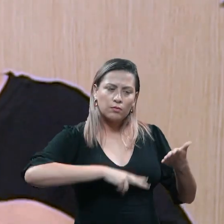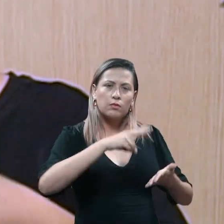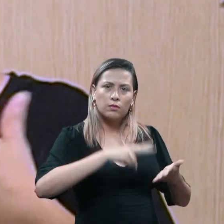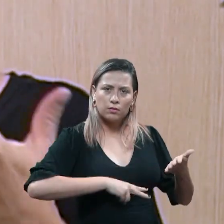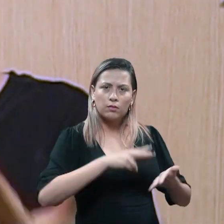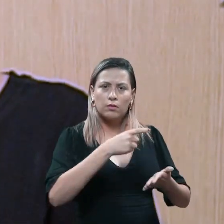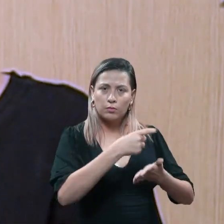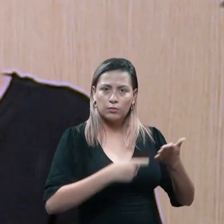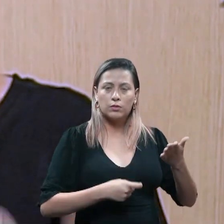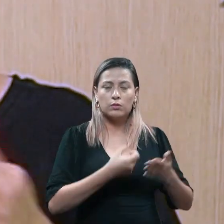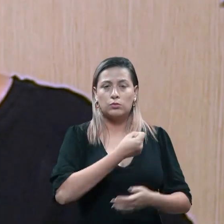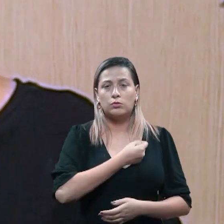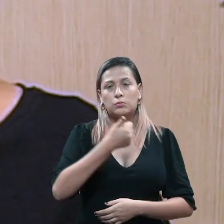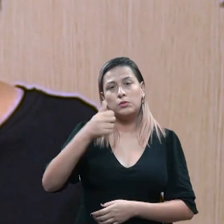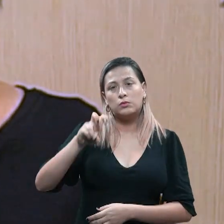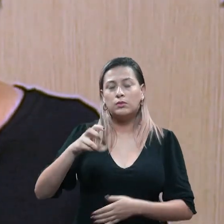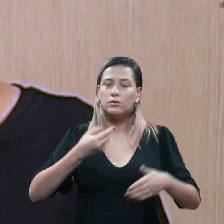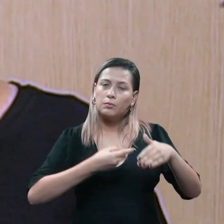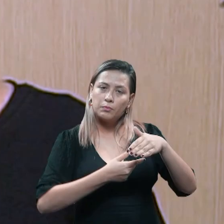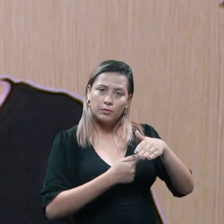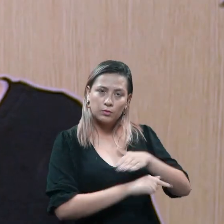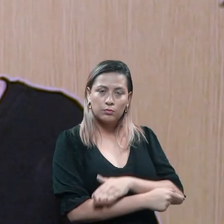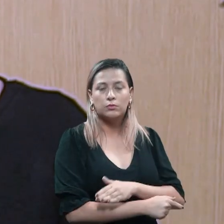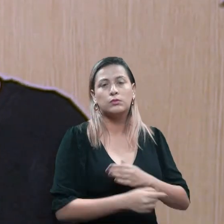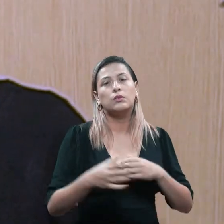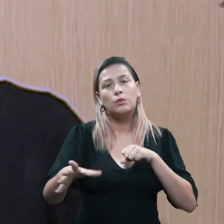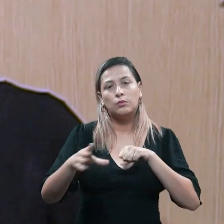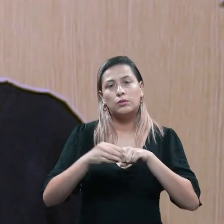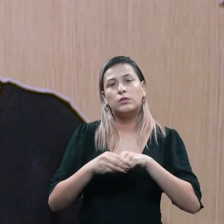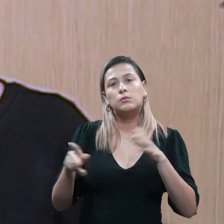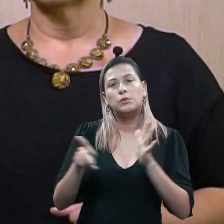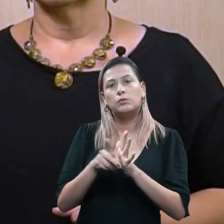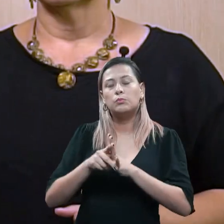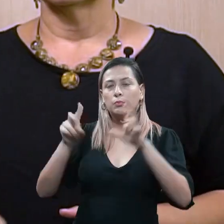vai aprofundar seu conhecimento a respeito deste tema.